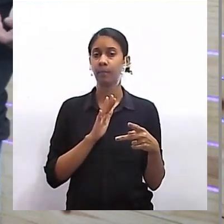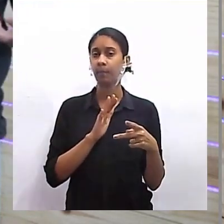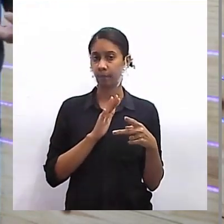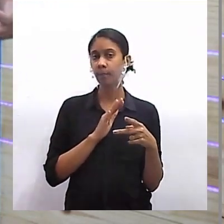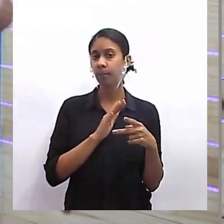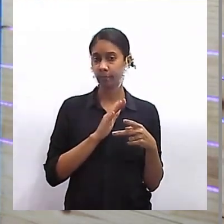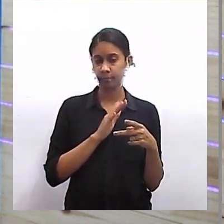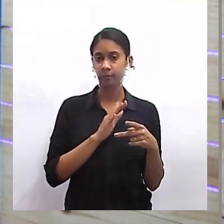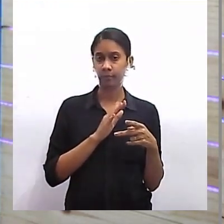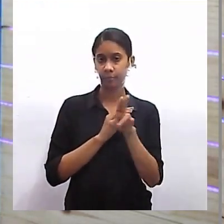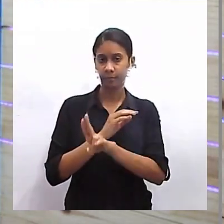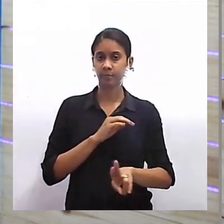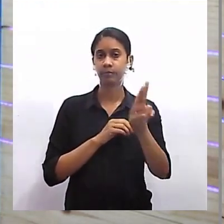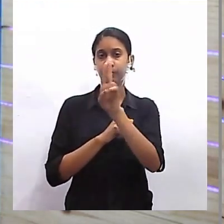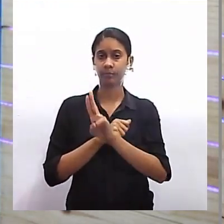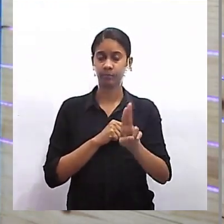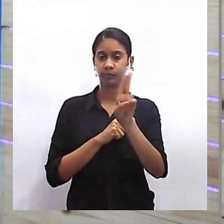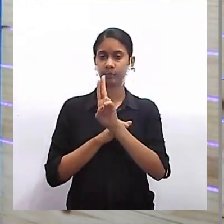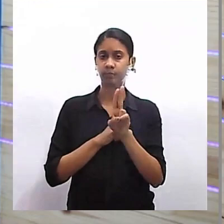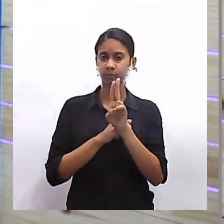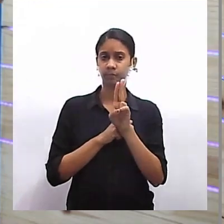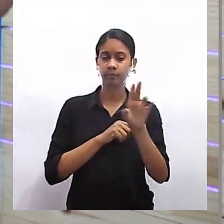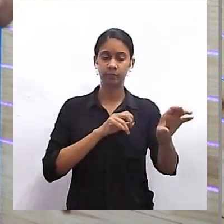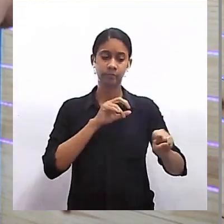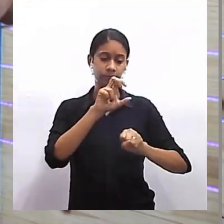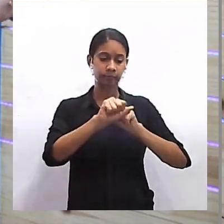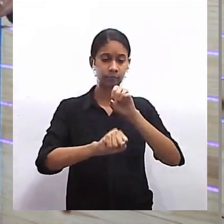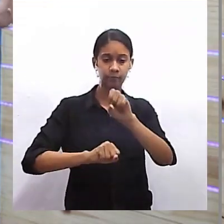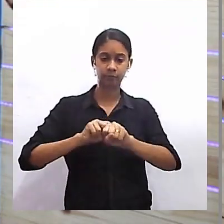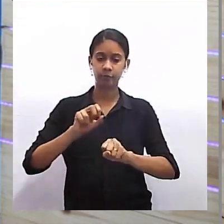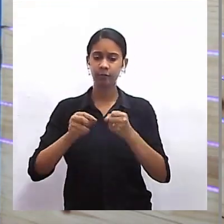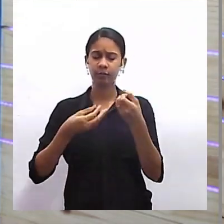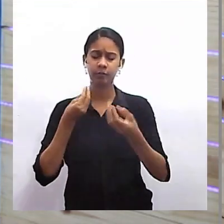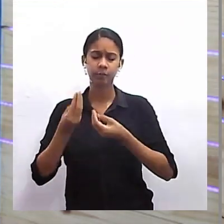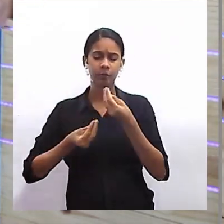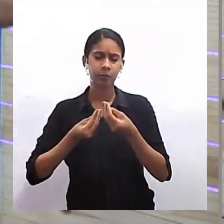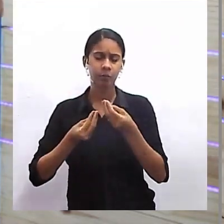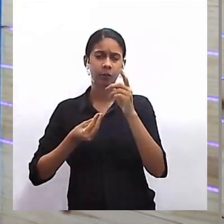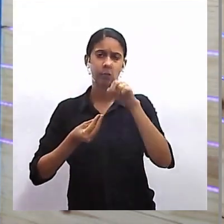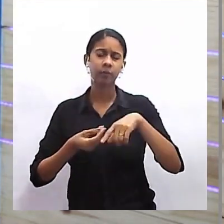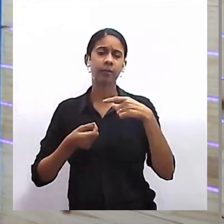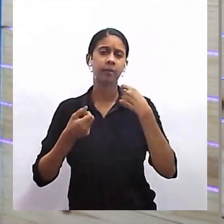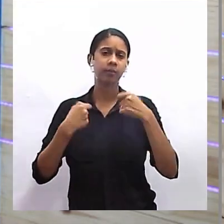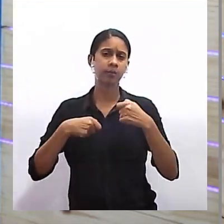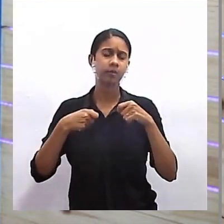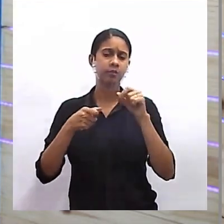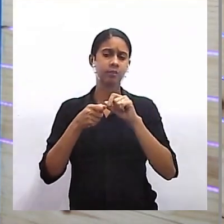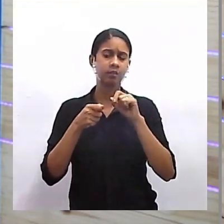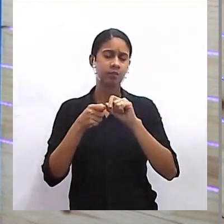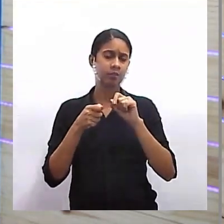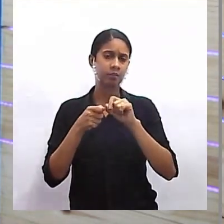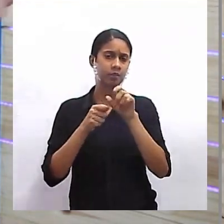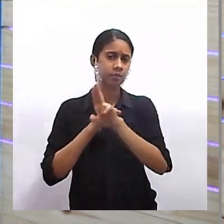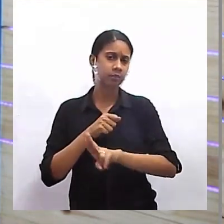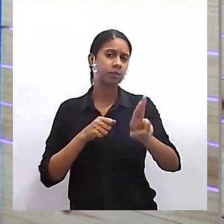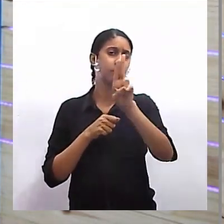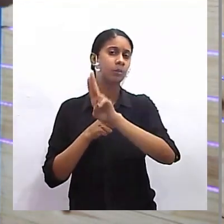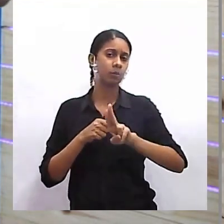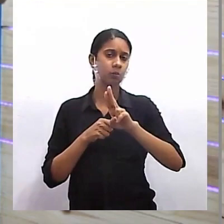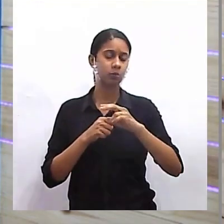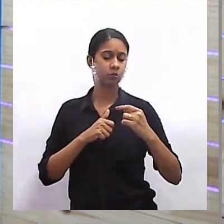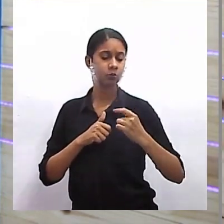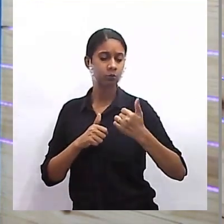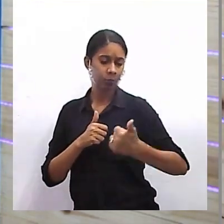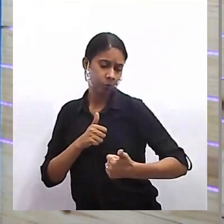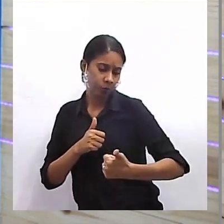entendeu? Fazendo uma feira mesmo, sair coletando nessas prateleiras determinados produtos, entendeu? De nível 1. Eu